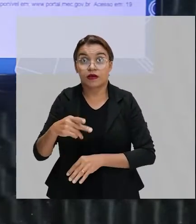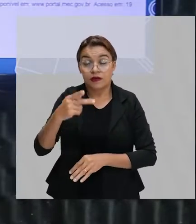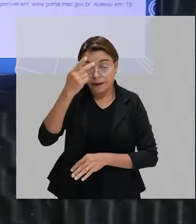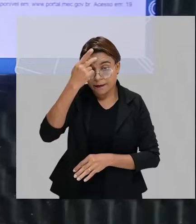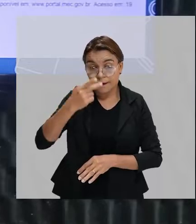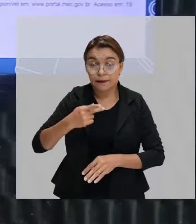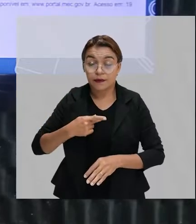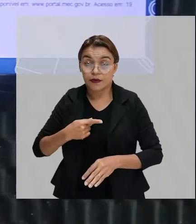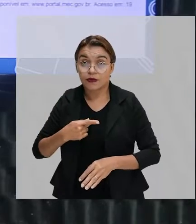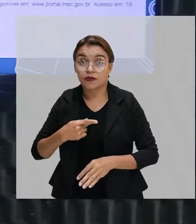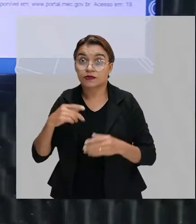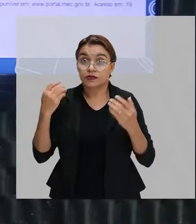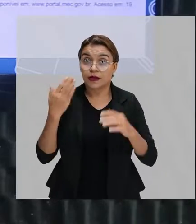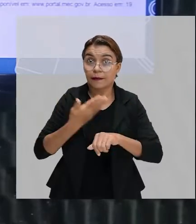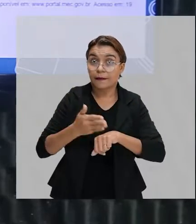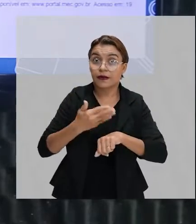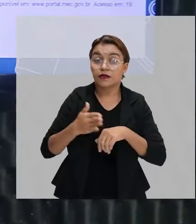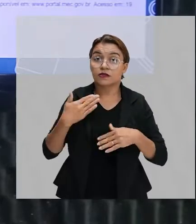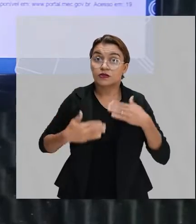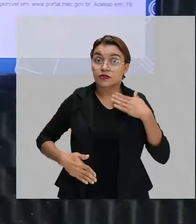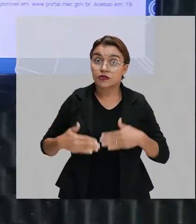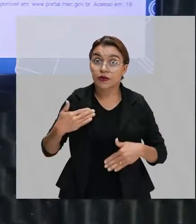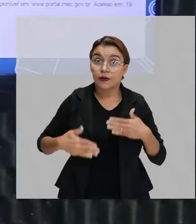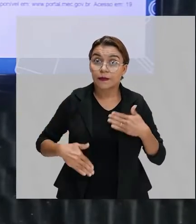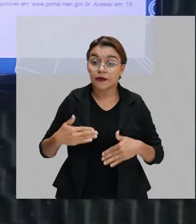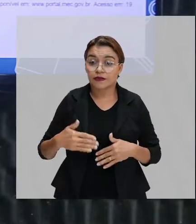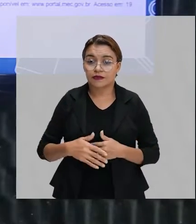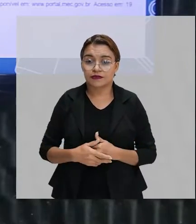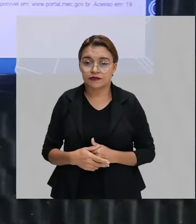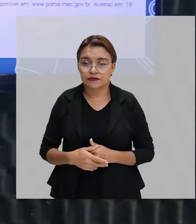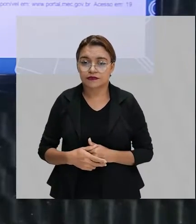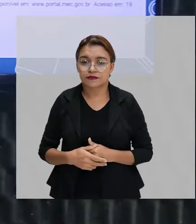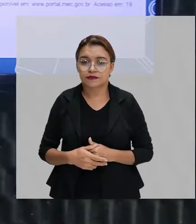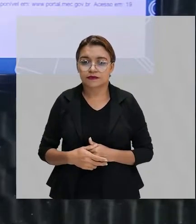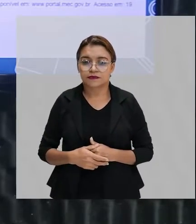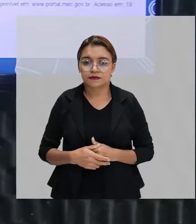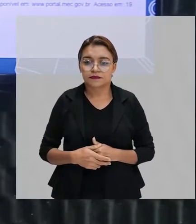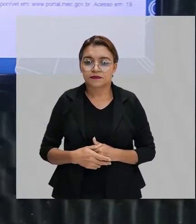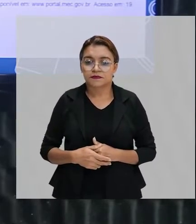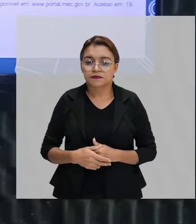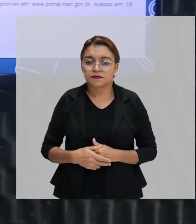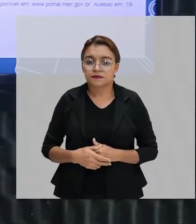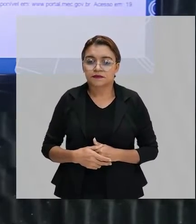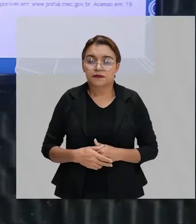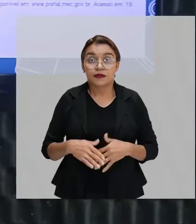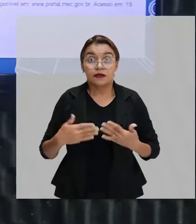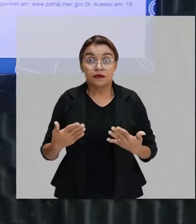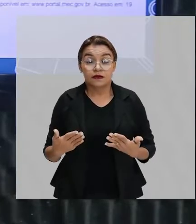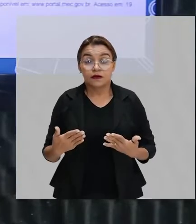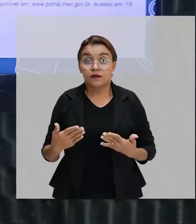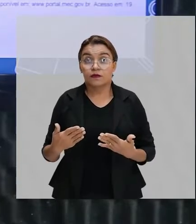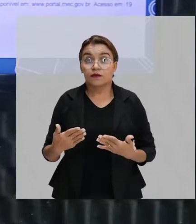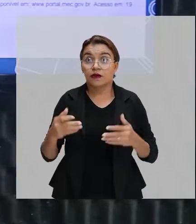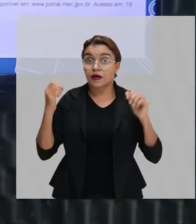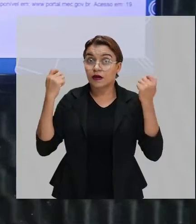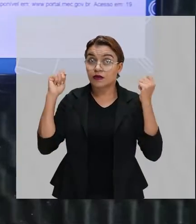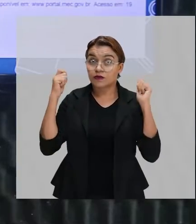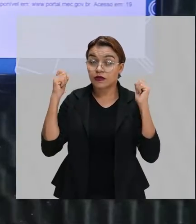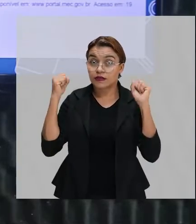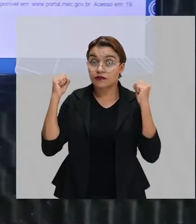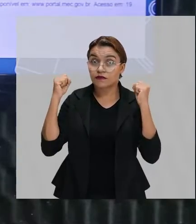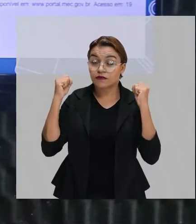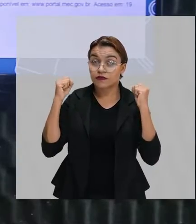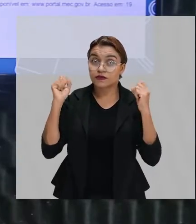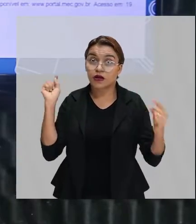corporais a intervenção política sobre as iniciativas públicas de esporte e lazer então educação física lá Visa oportunizar